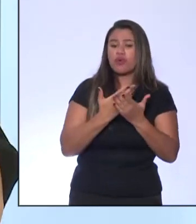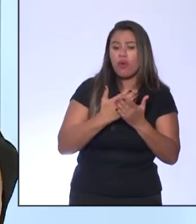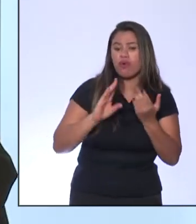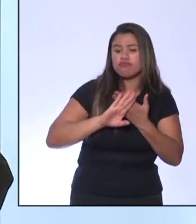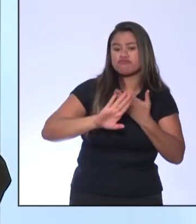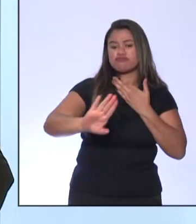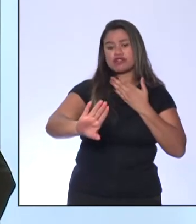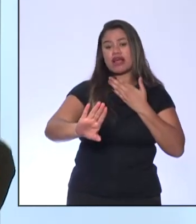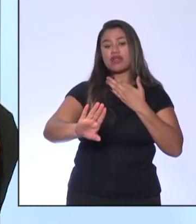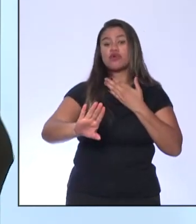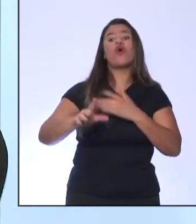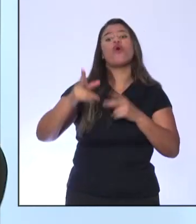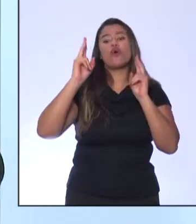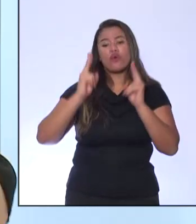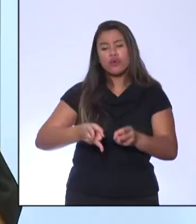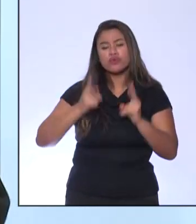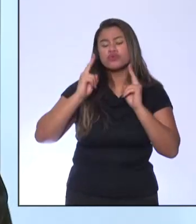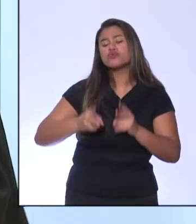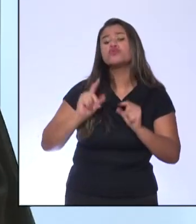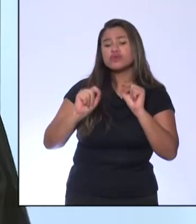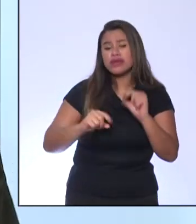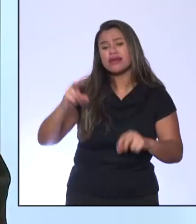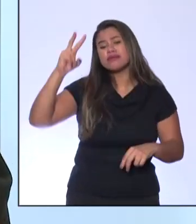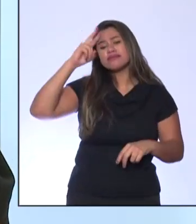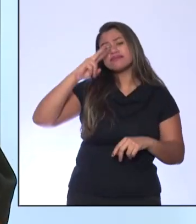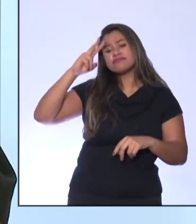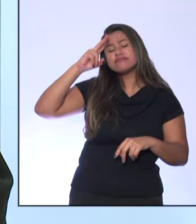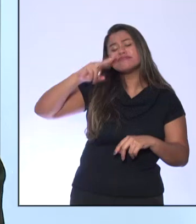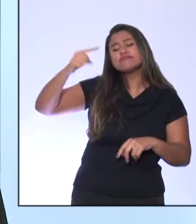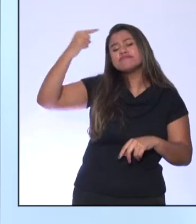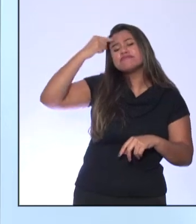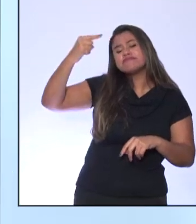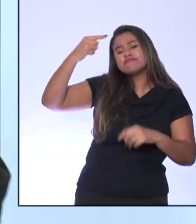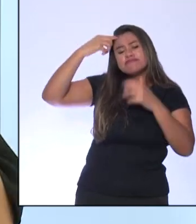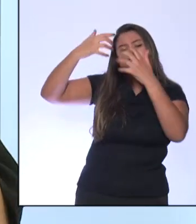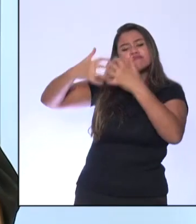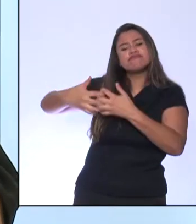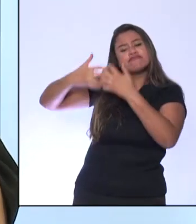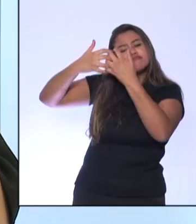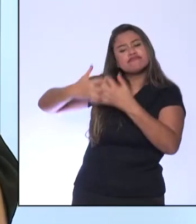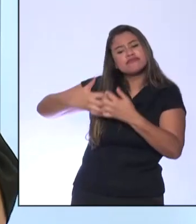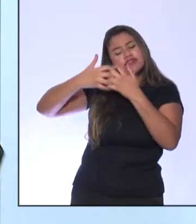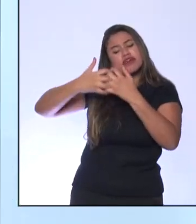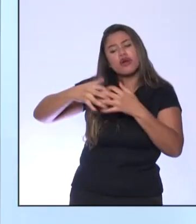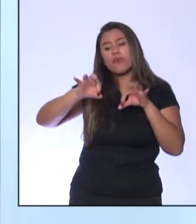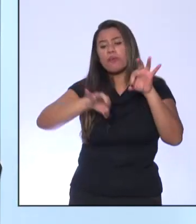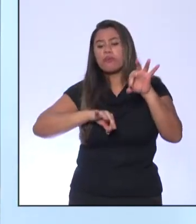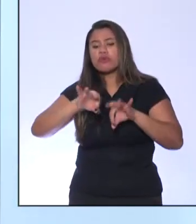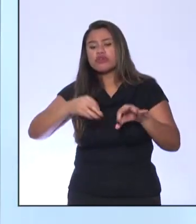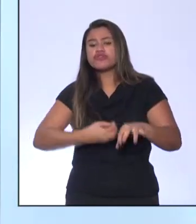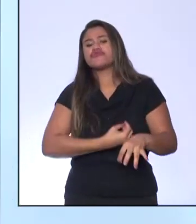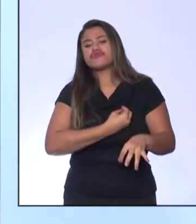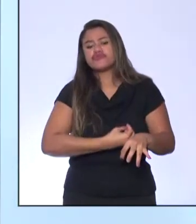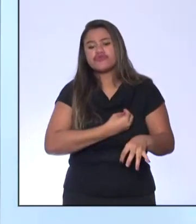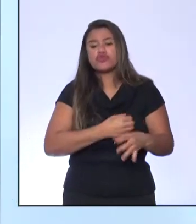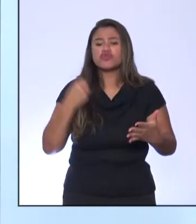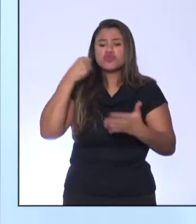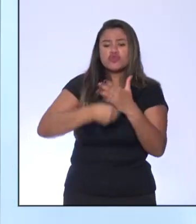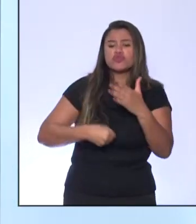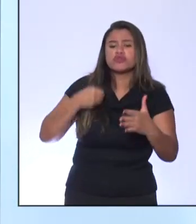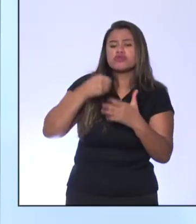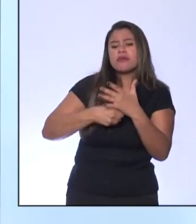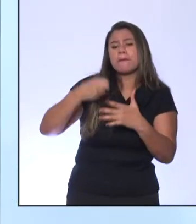se mantenham pensando nas questões do projeto de vida e, dentro do possível, lutando para conquistar os sonhos